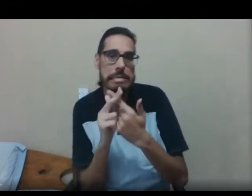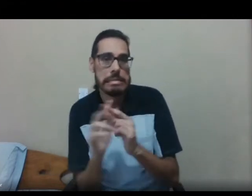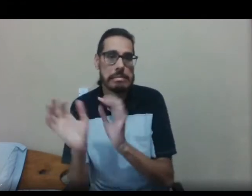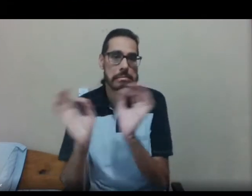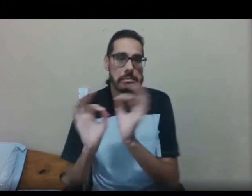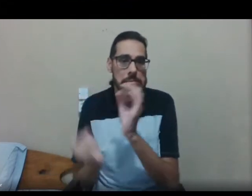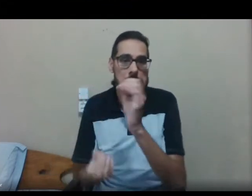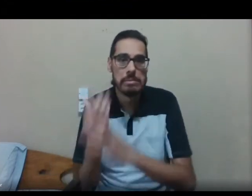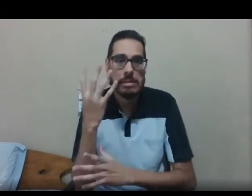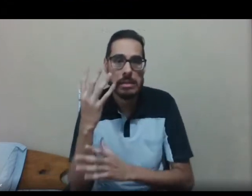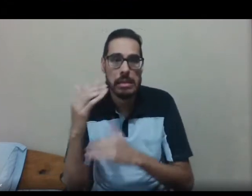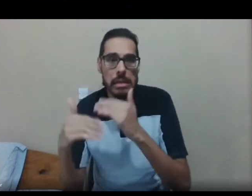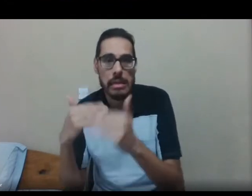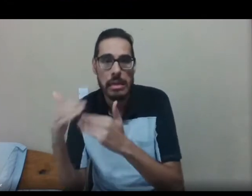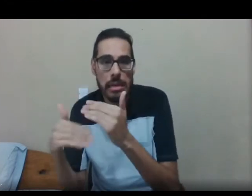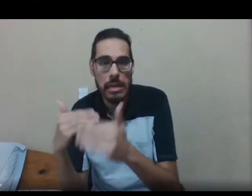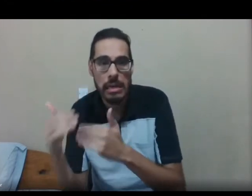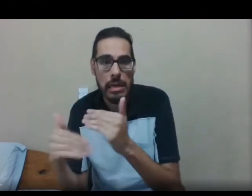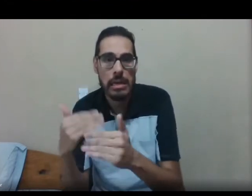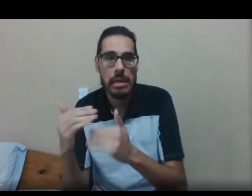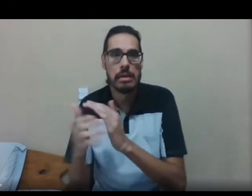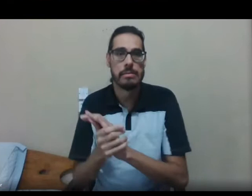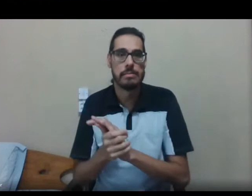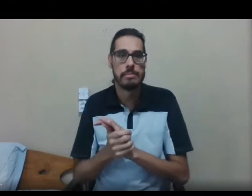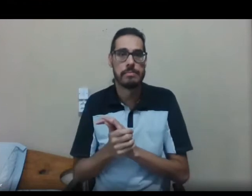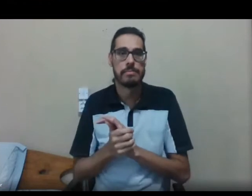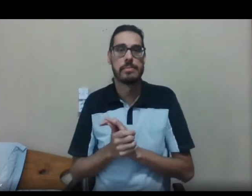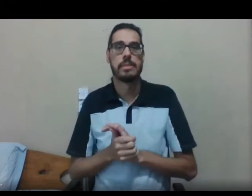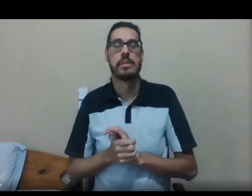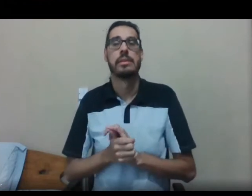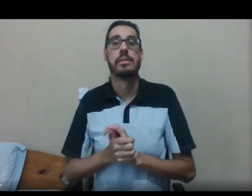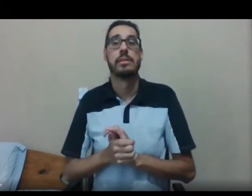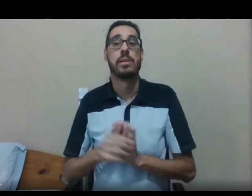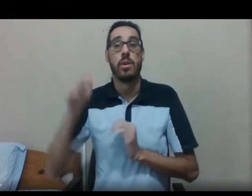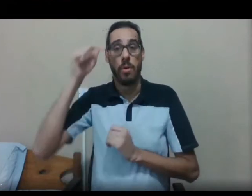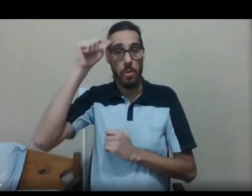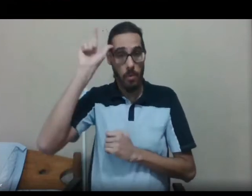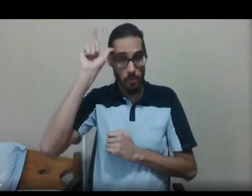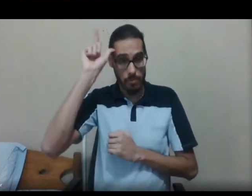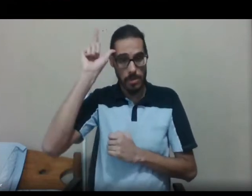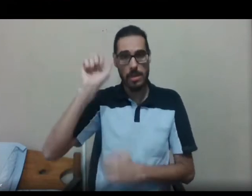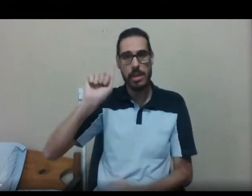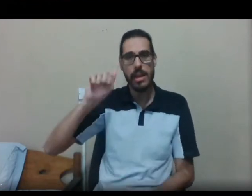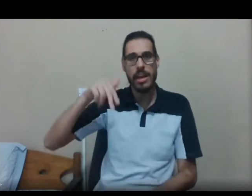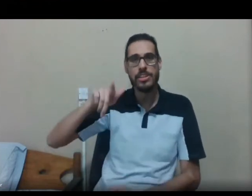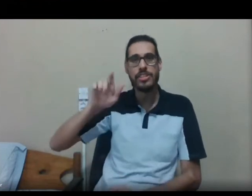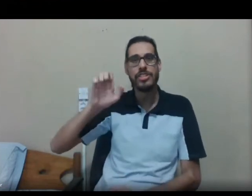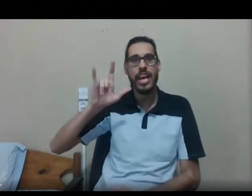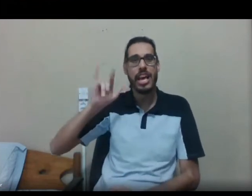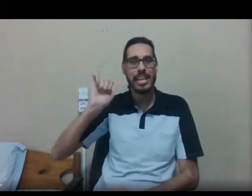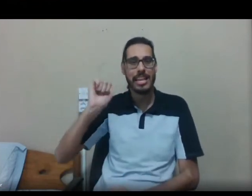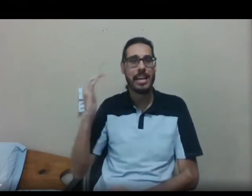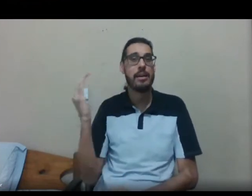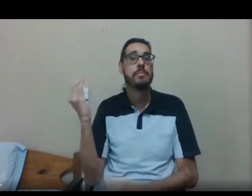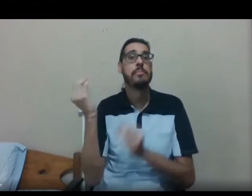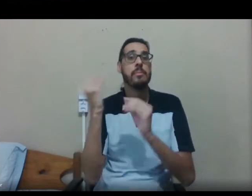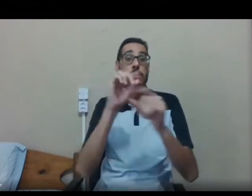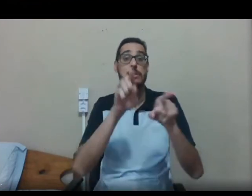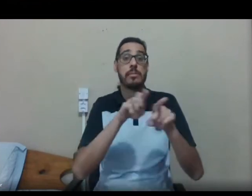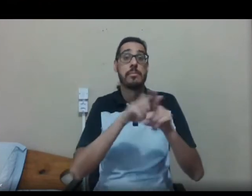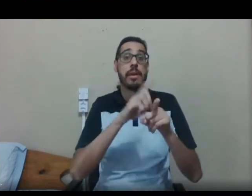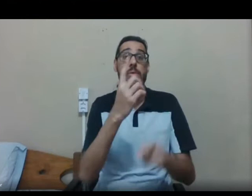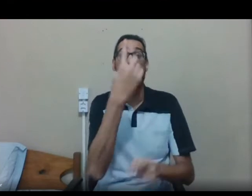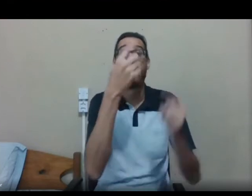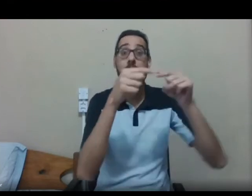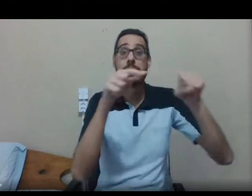né, ver esse ambiente virtual funcionando. Tá bom? Que também é bem interessante. Está disponível também